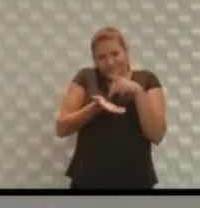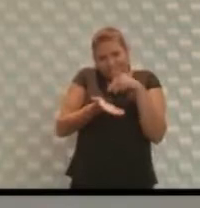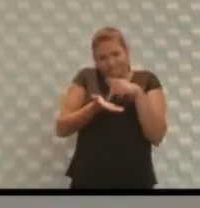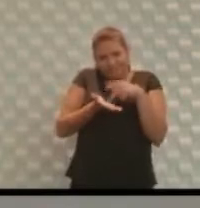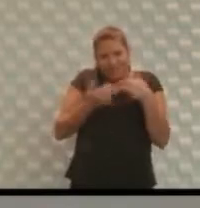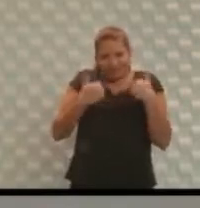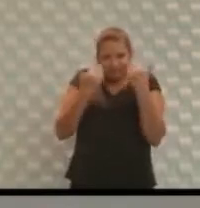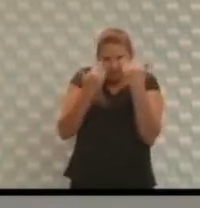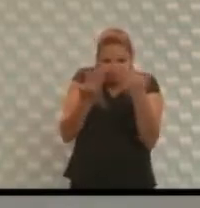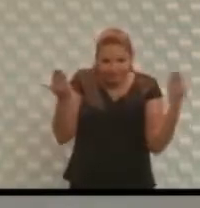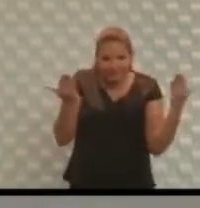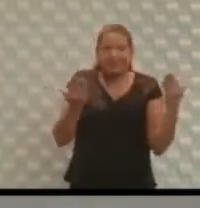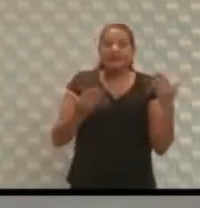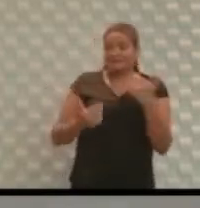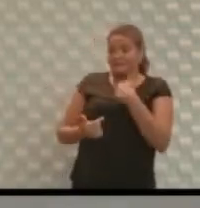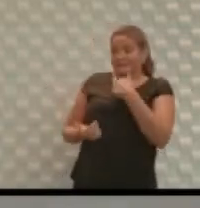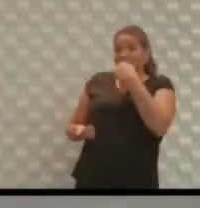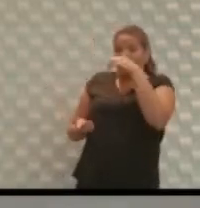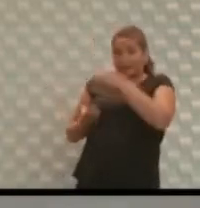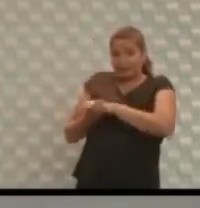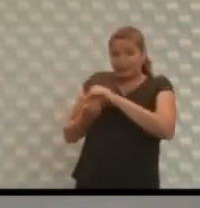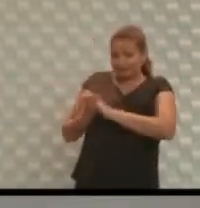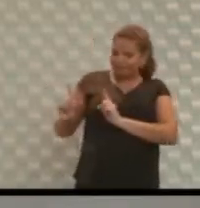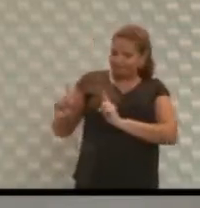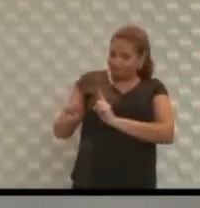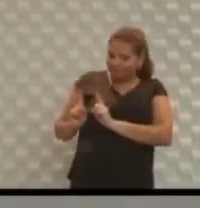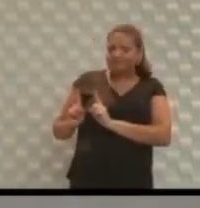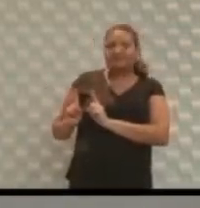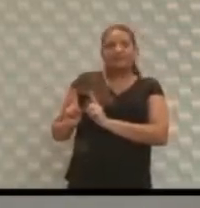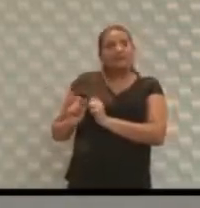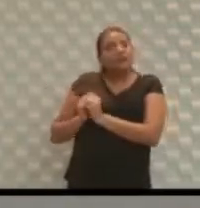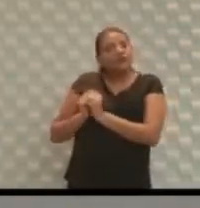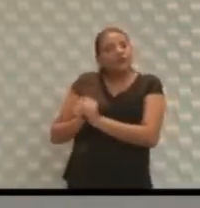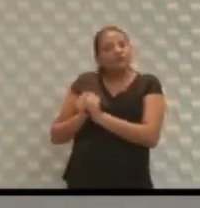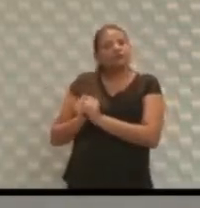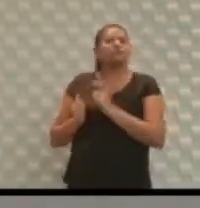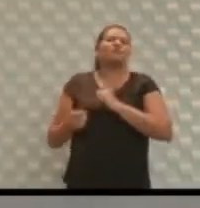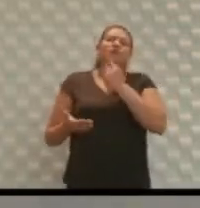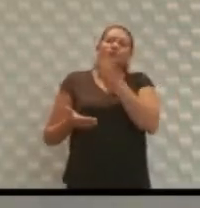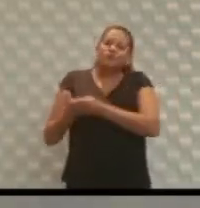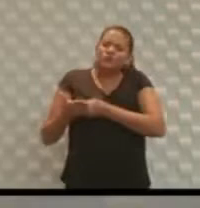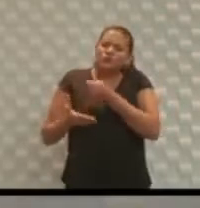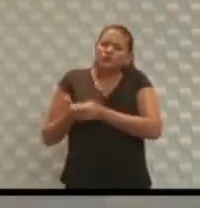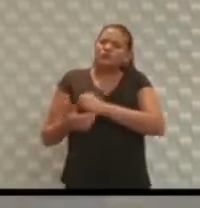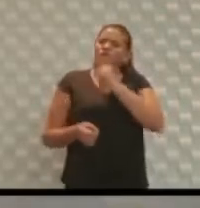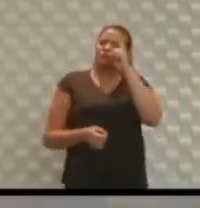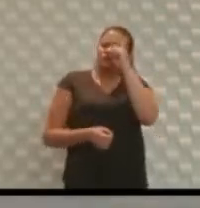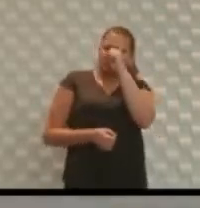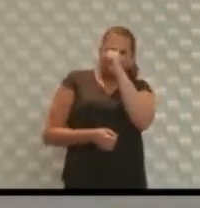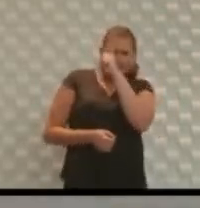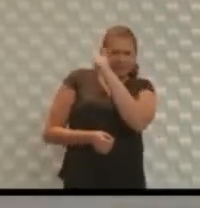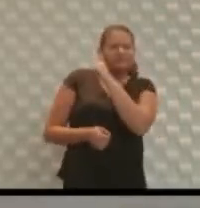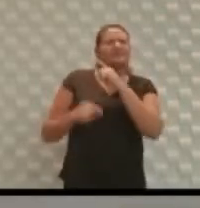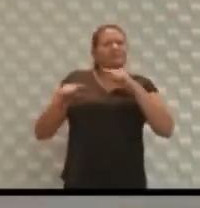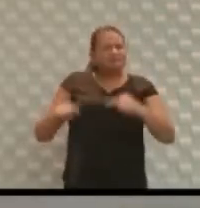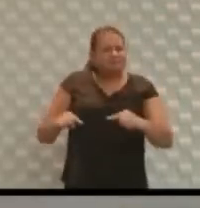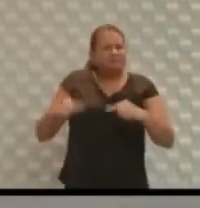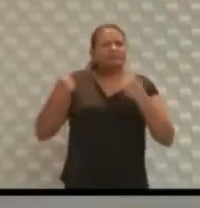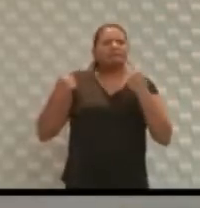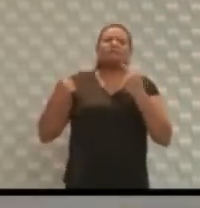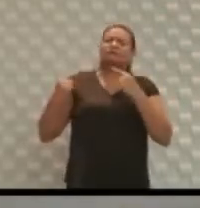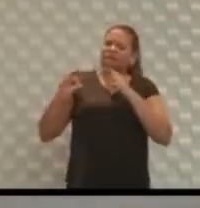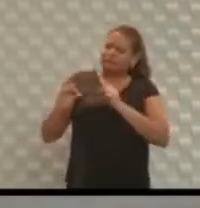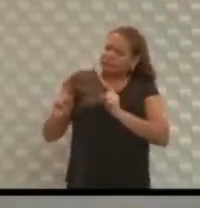das testemunhas espirituais. A gente enfrenta desafios juntos contra uma série de coisas que